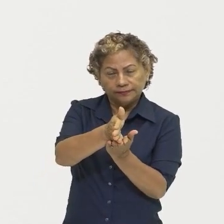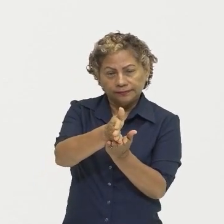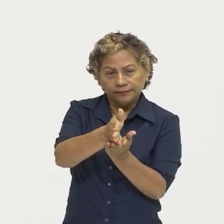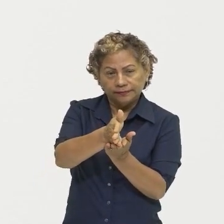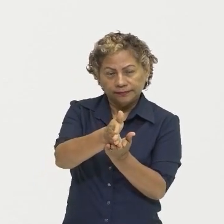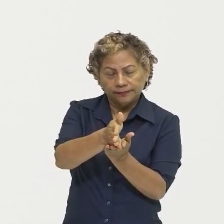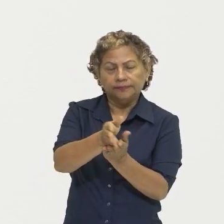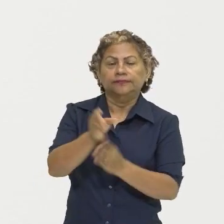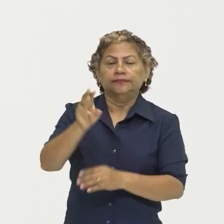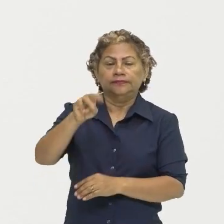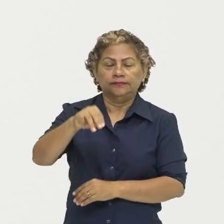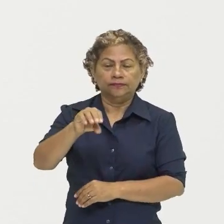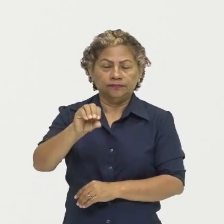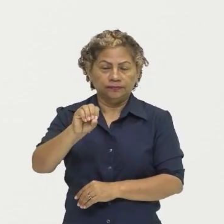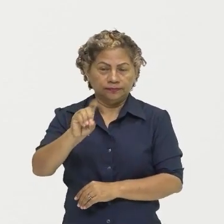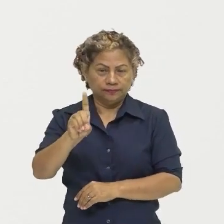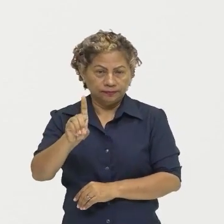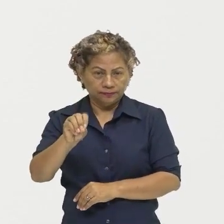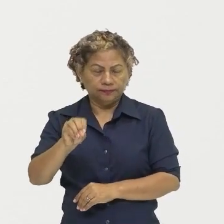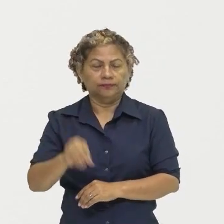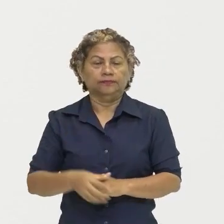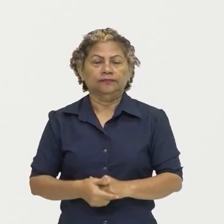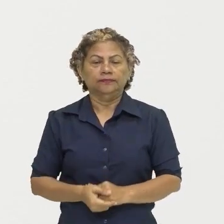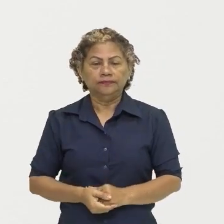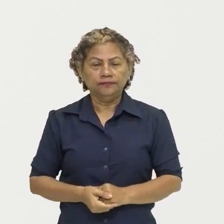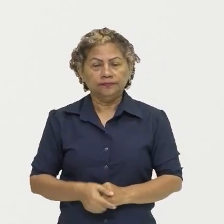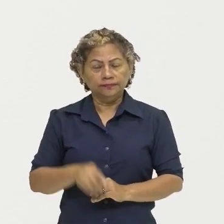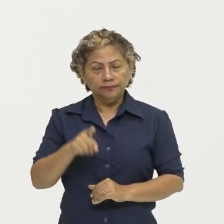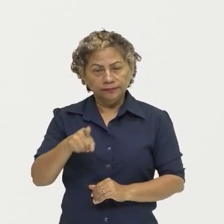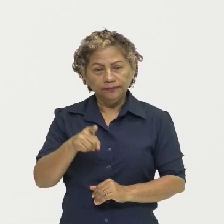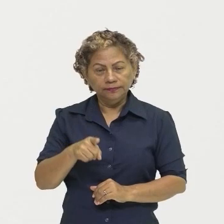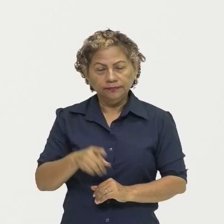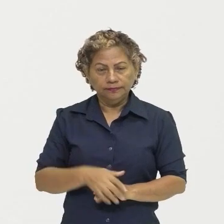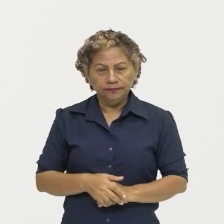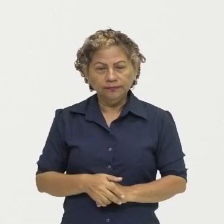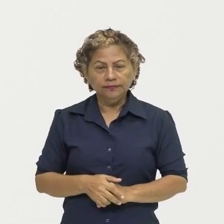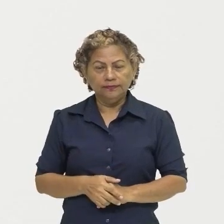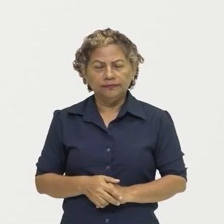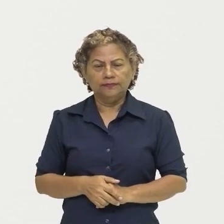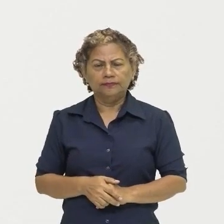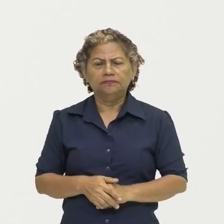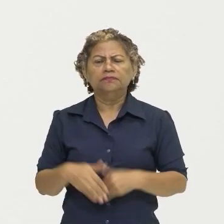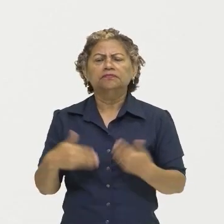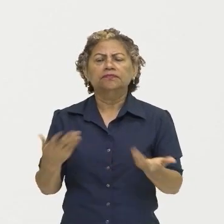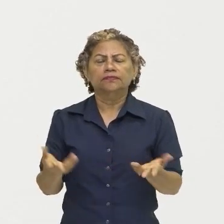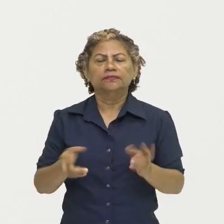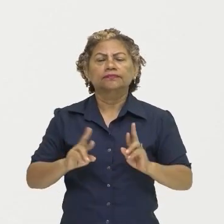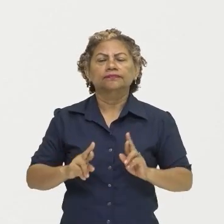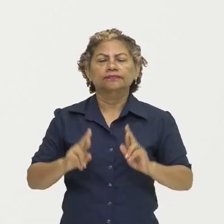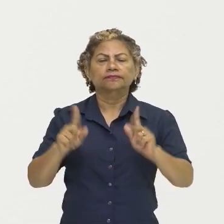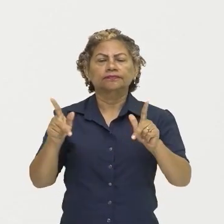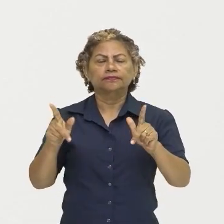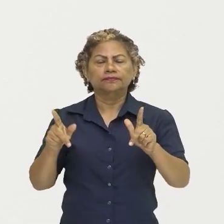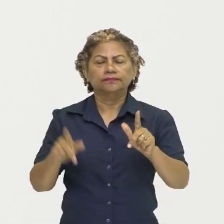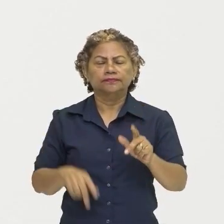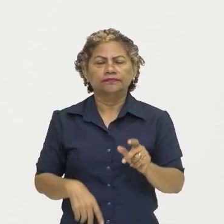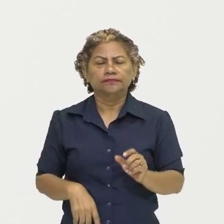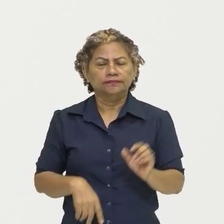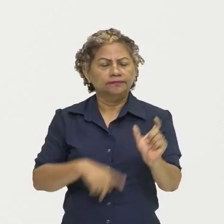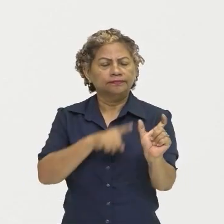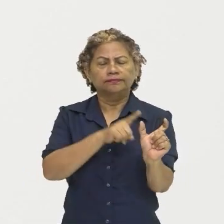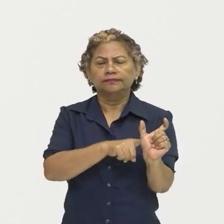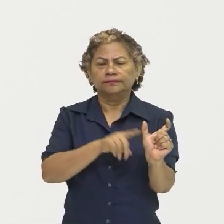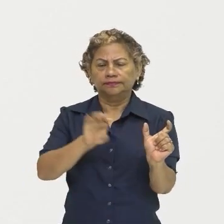módulo que é a sua intensidade. E você pode estar se perguntando qual é a diferença de uma grandeza